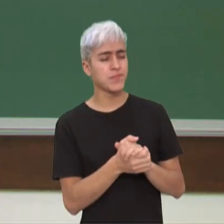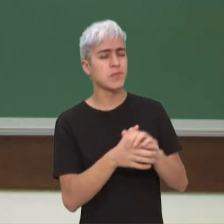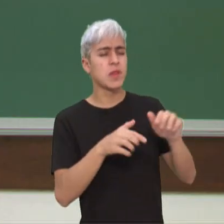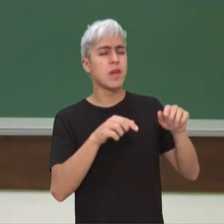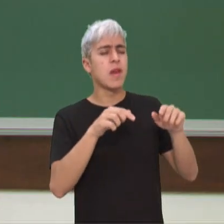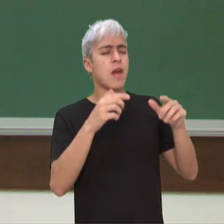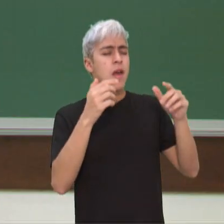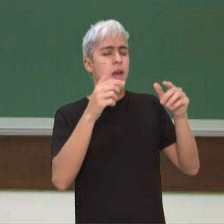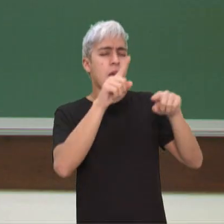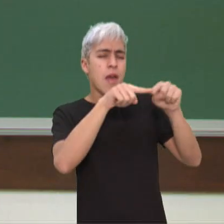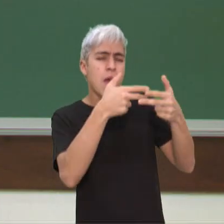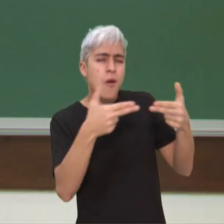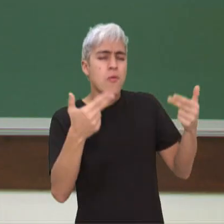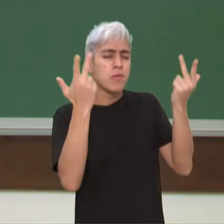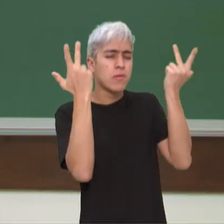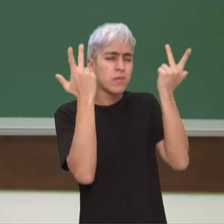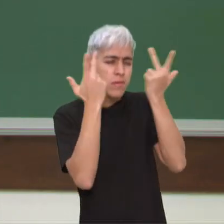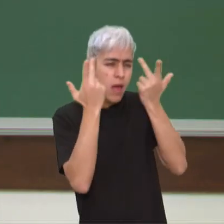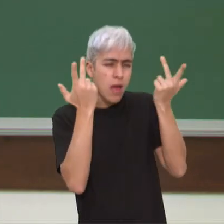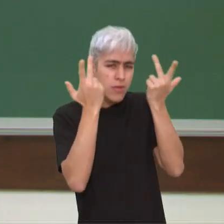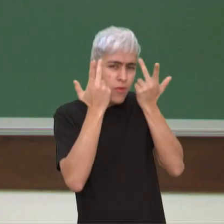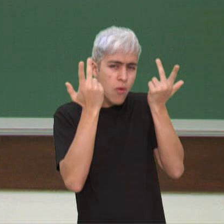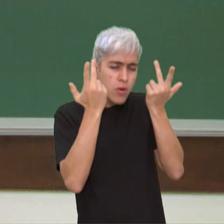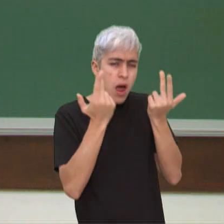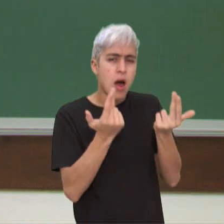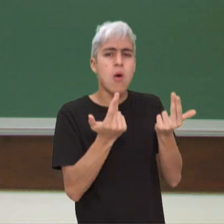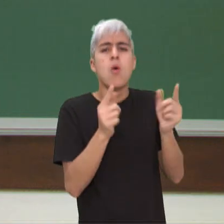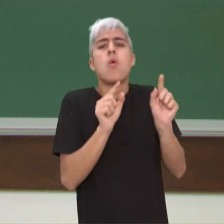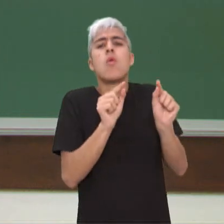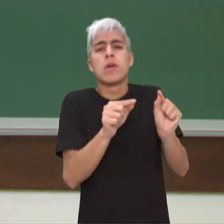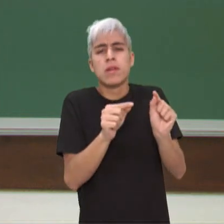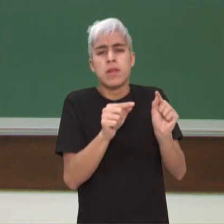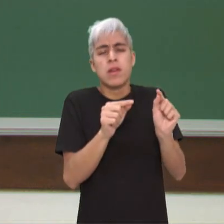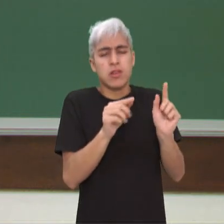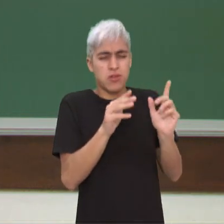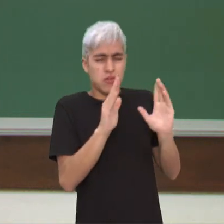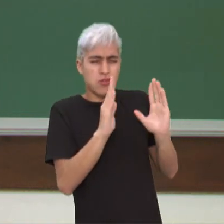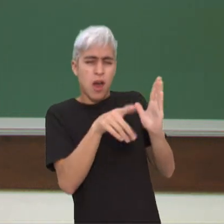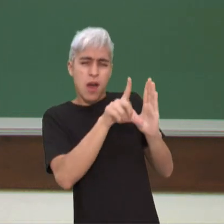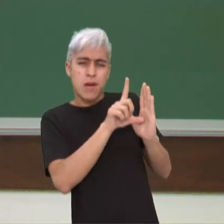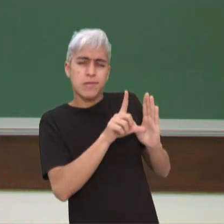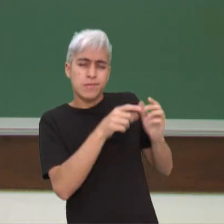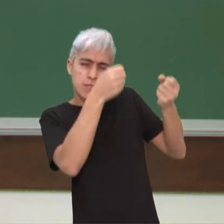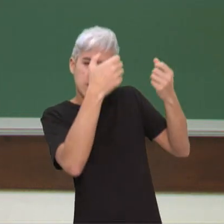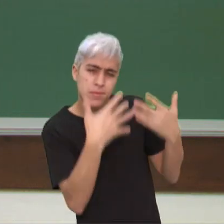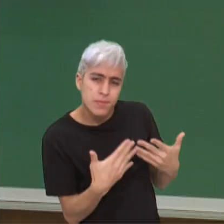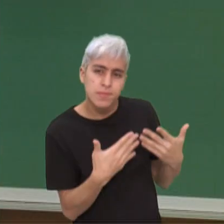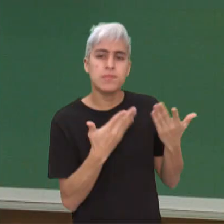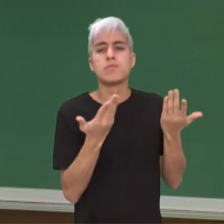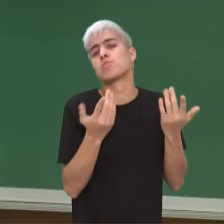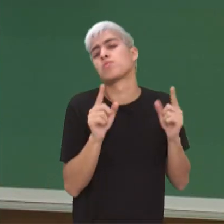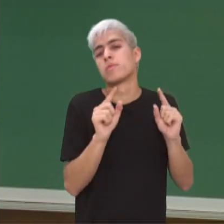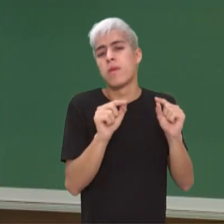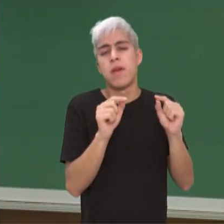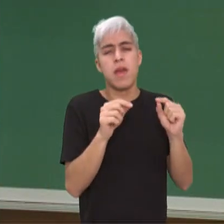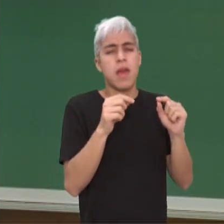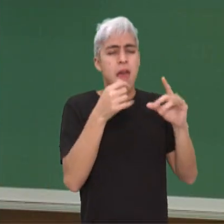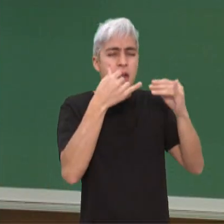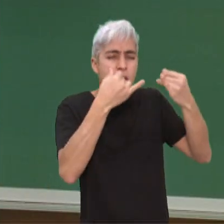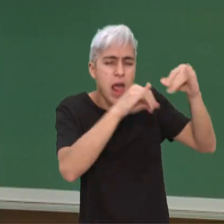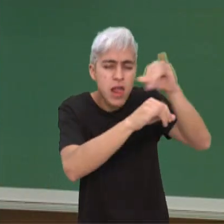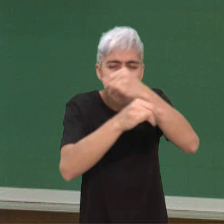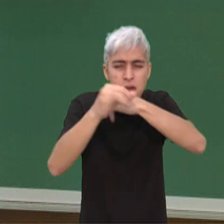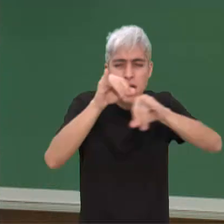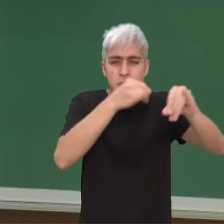recursos naturais, né, que nós acabamos de citar, a questão dos energéticos,